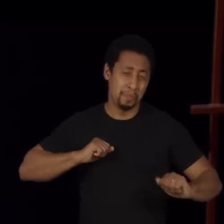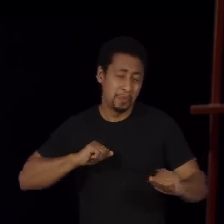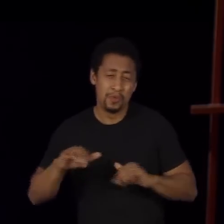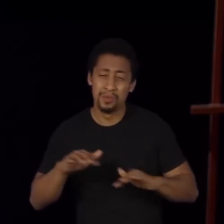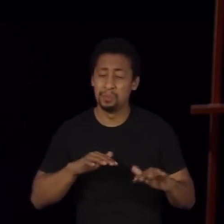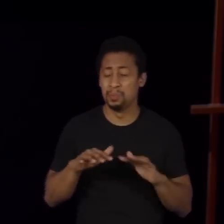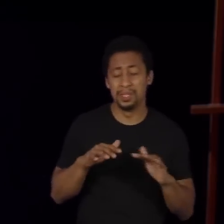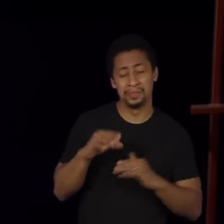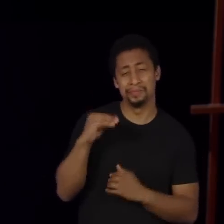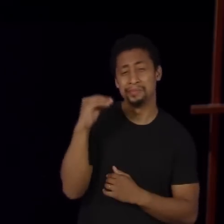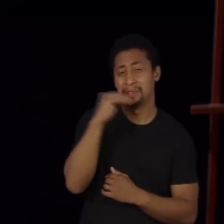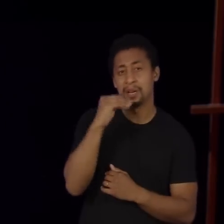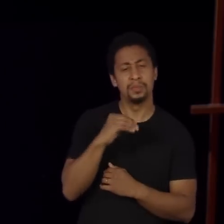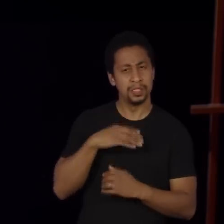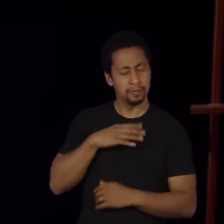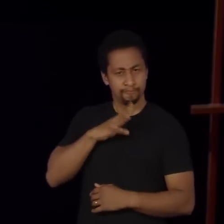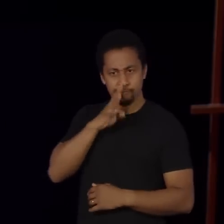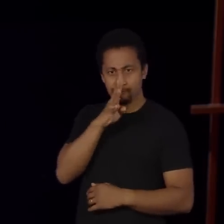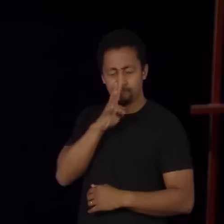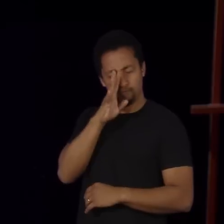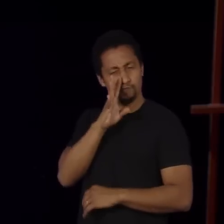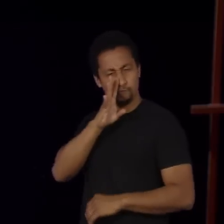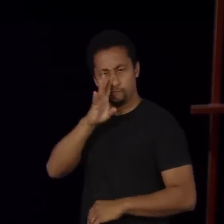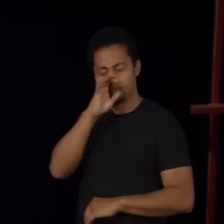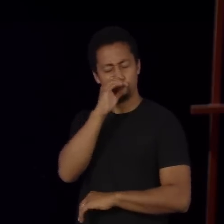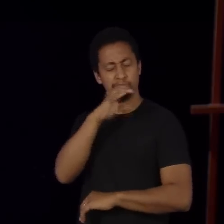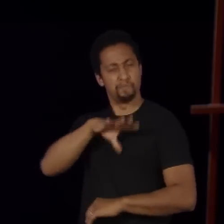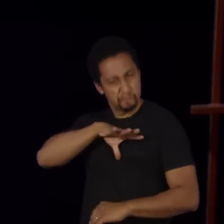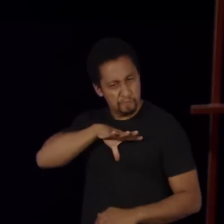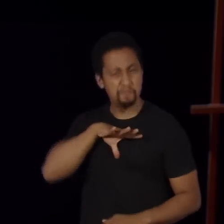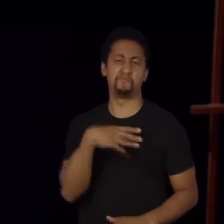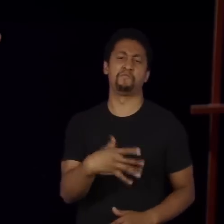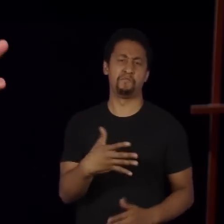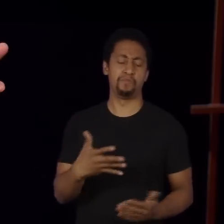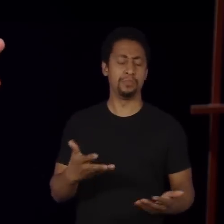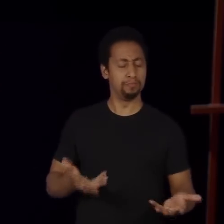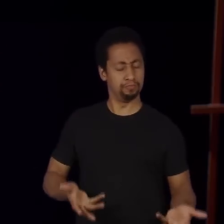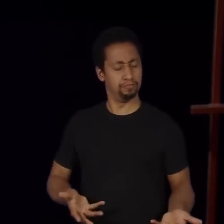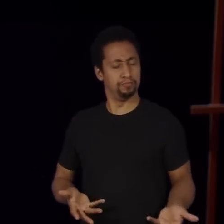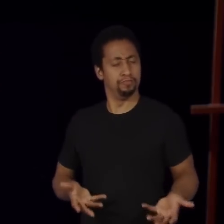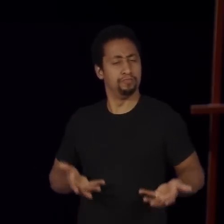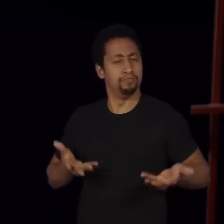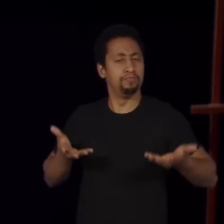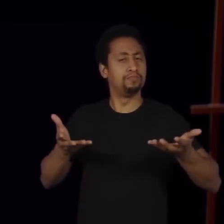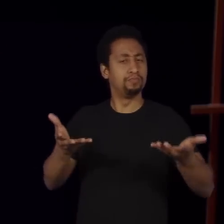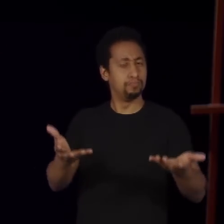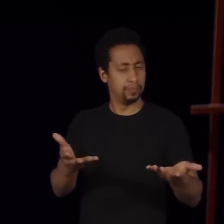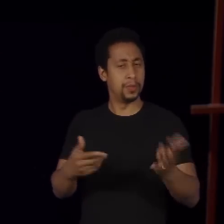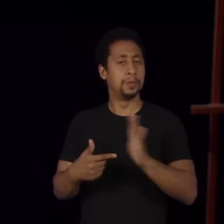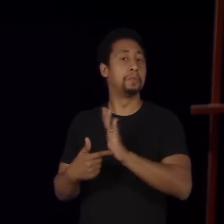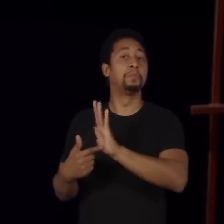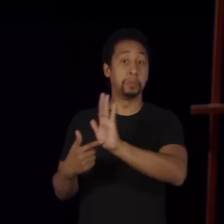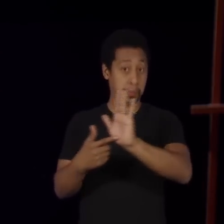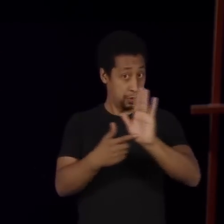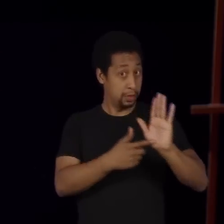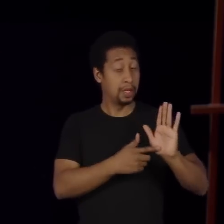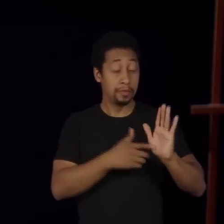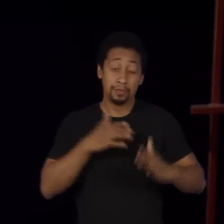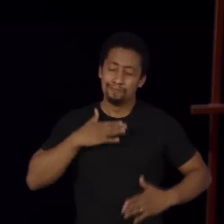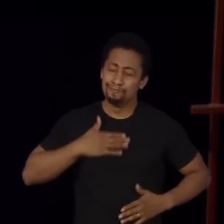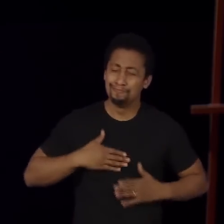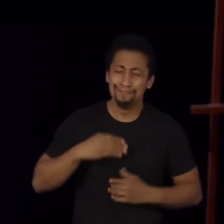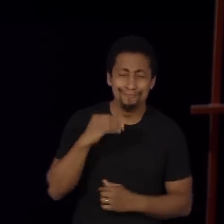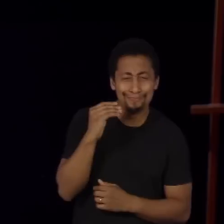cena, despudoradamente, corajosamente, gloriosa até na exibição da sua condição